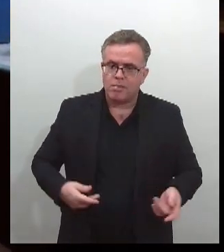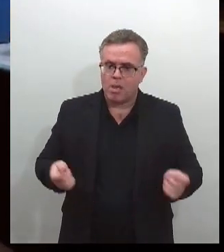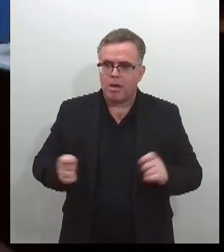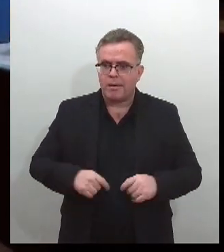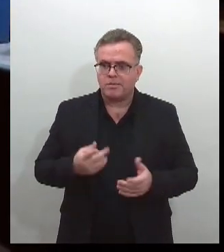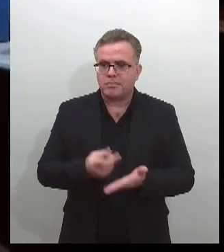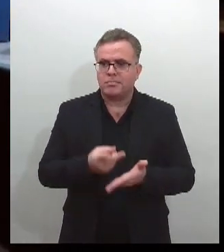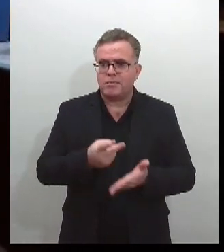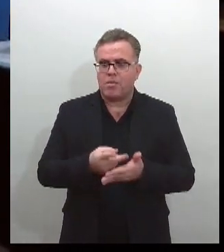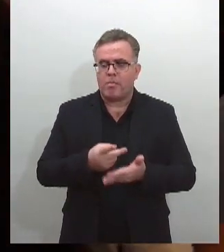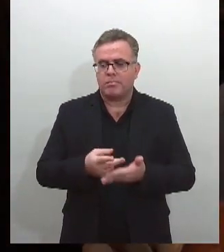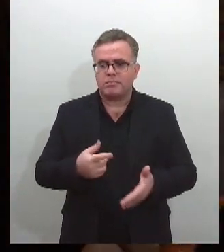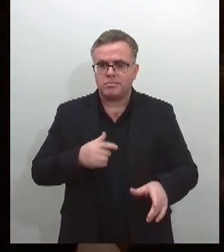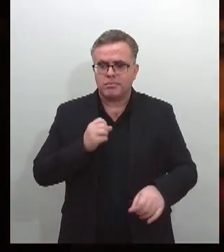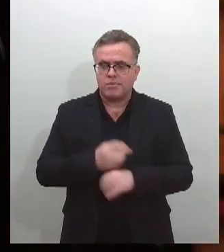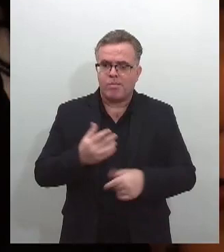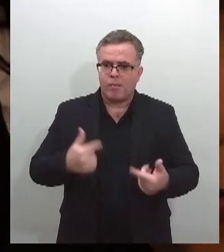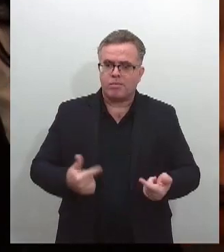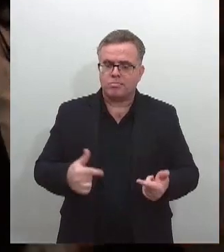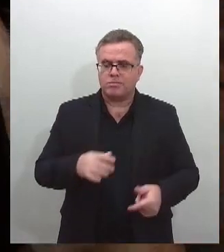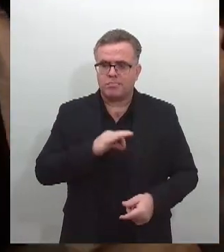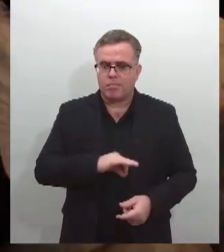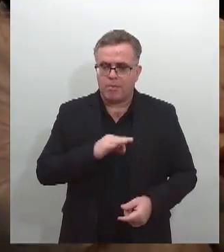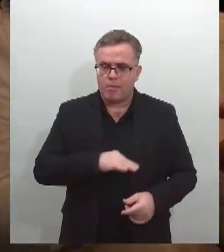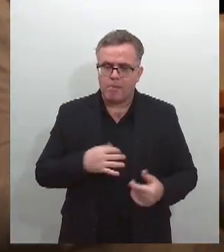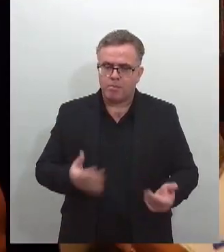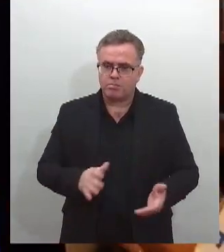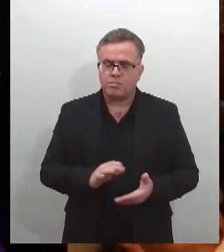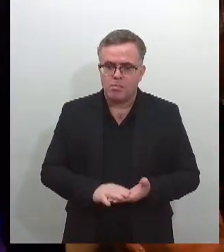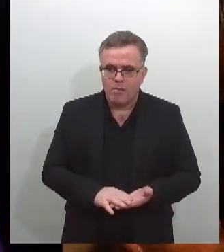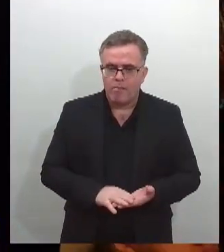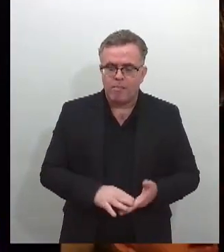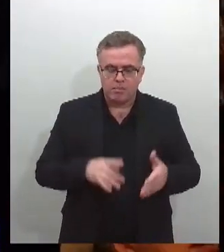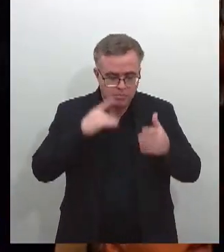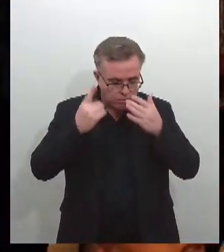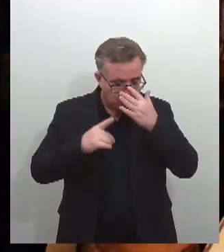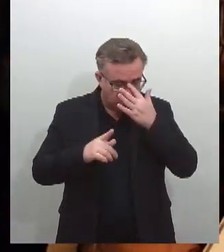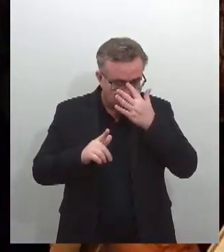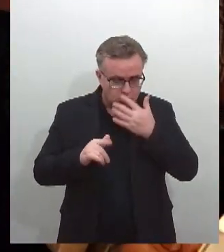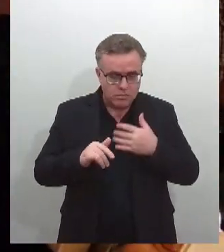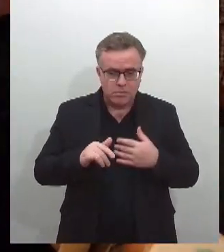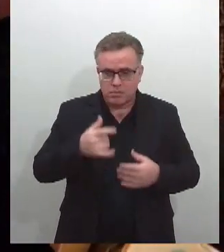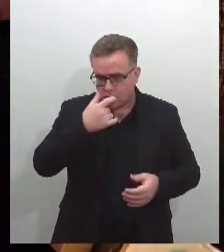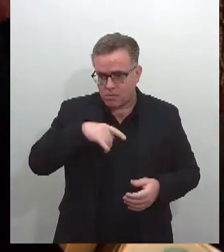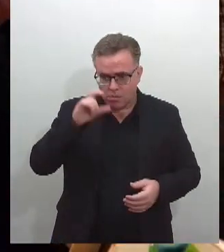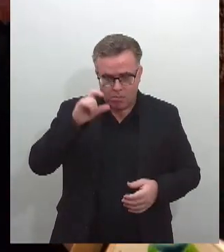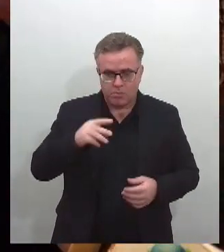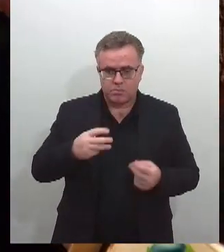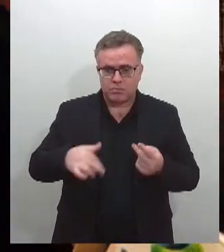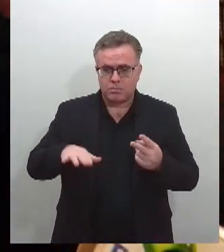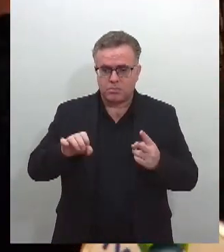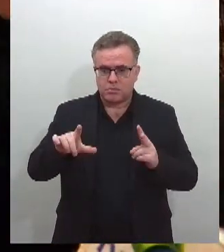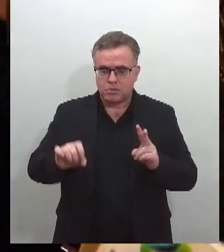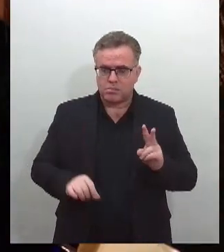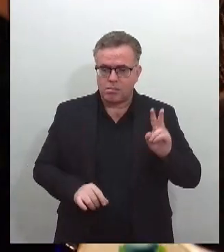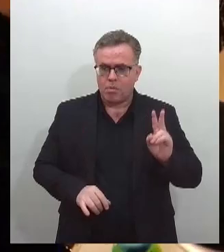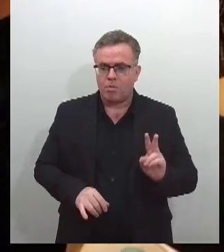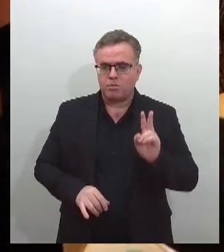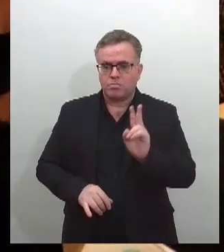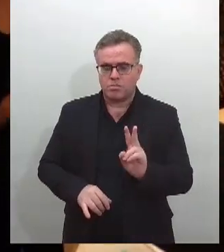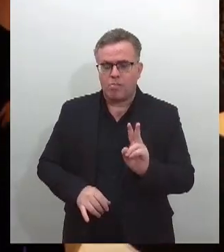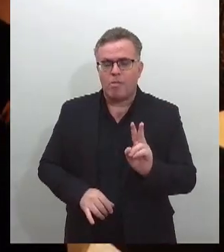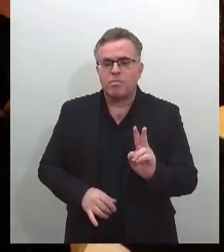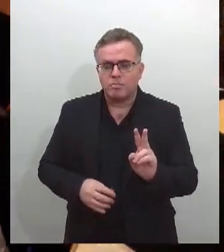renda através do turismo. Os deputados Jorge Passos e Marcelo Sobral estiveram presentes no evento e expressaram